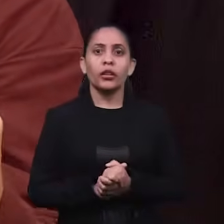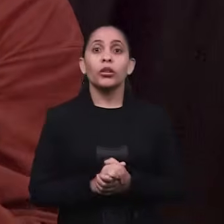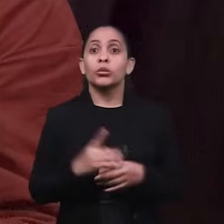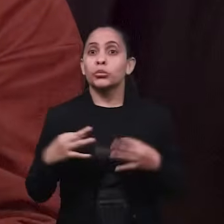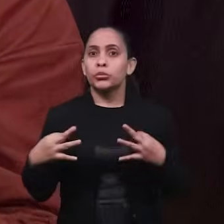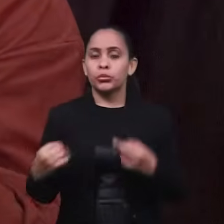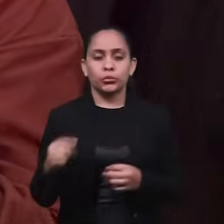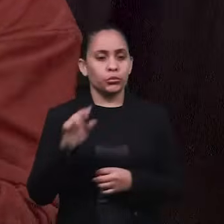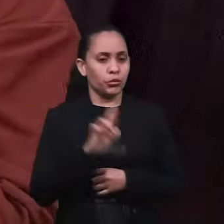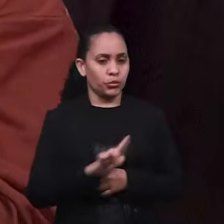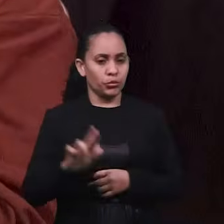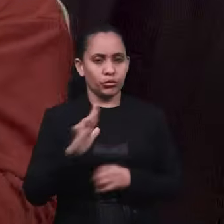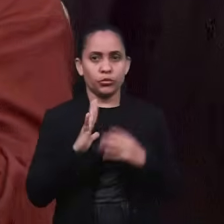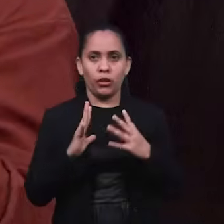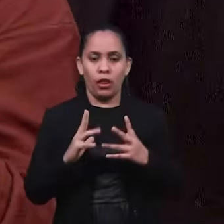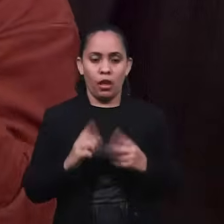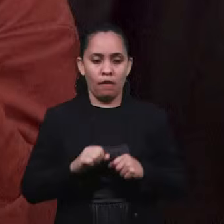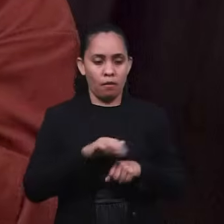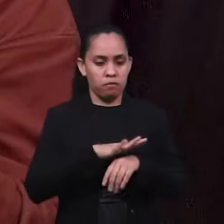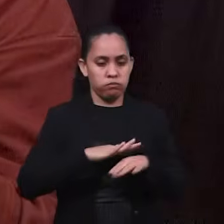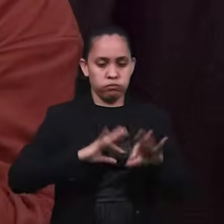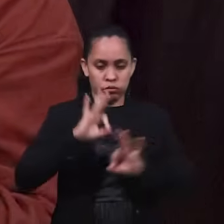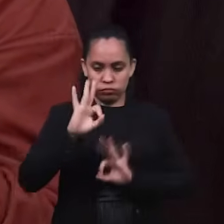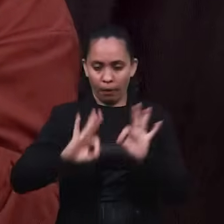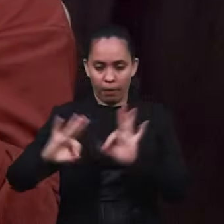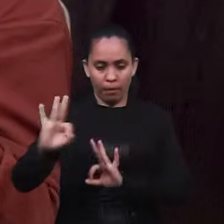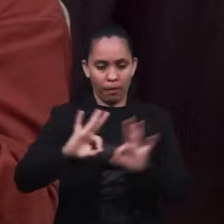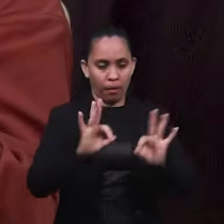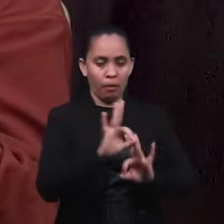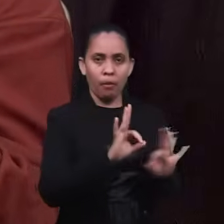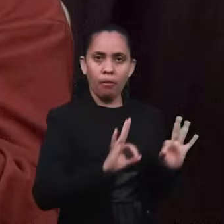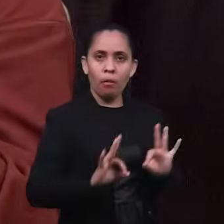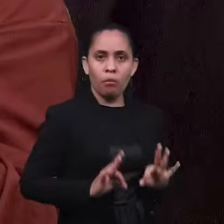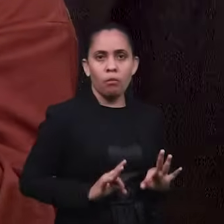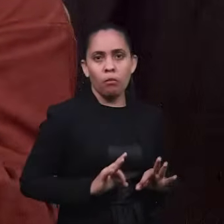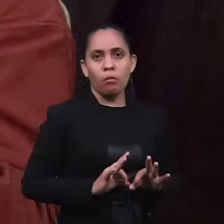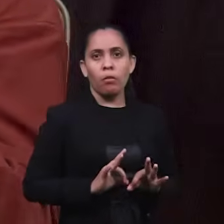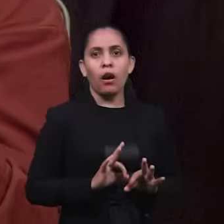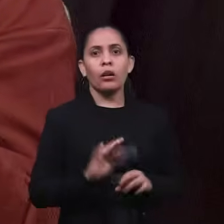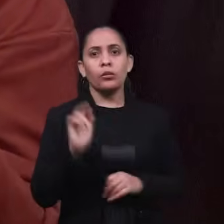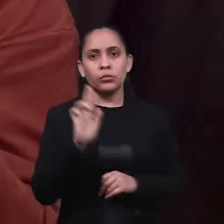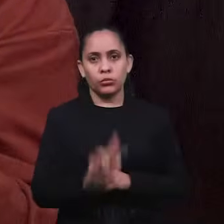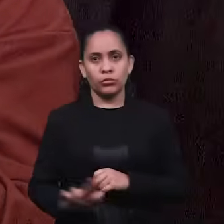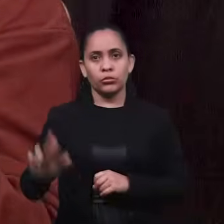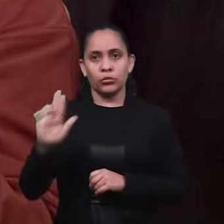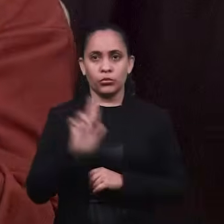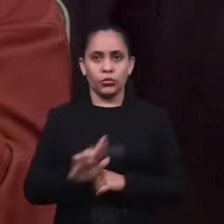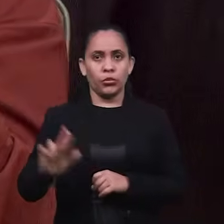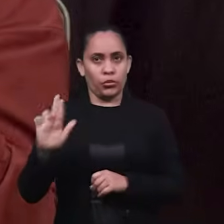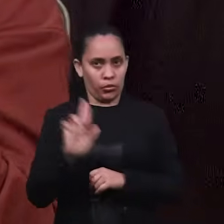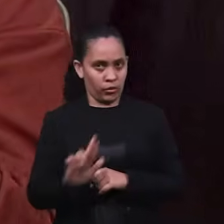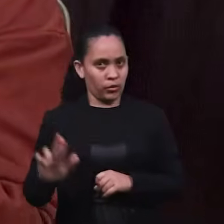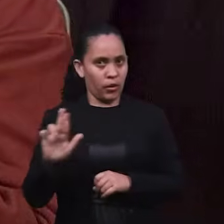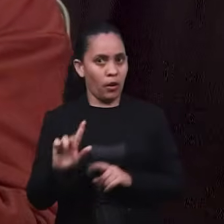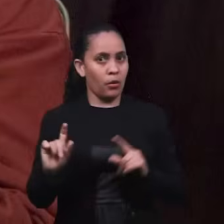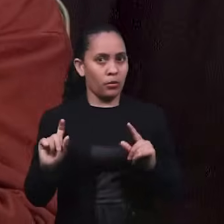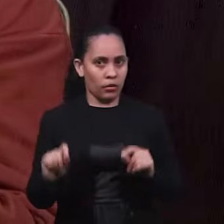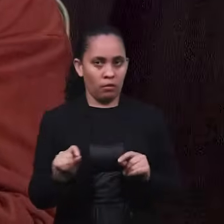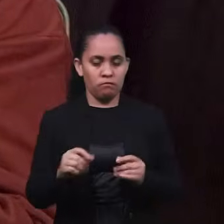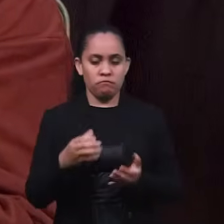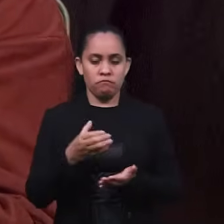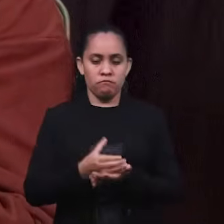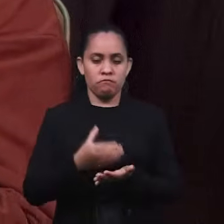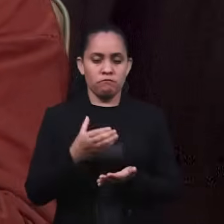seus utensílios domésticos, de preferência tem que usar, né, de preferência,